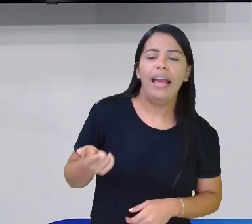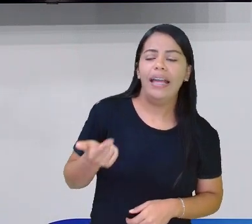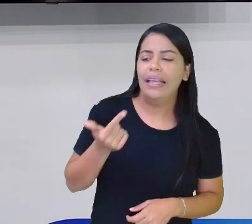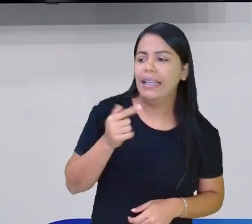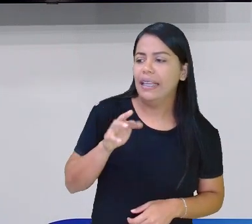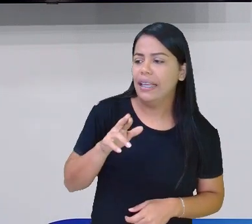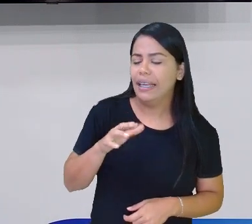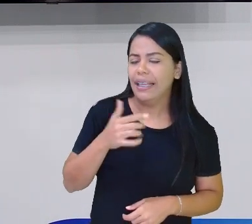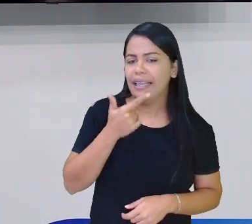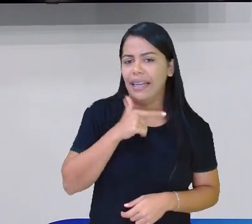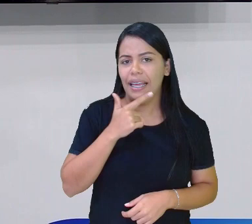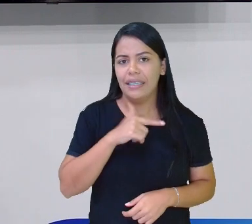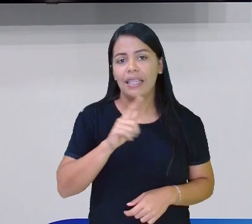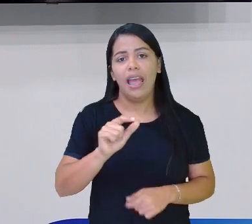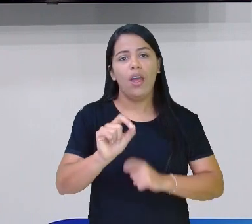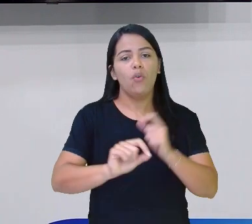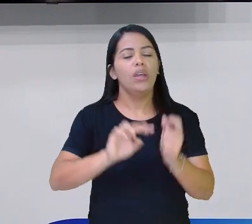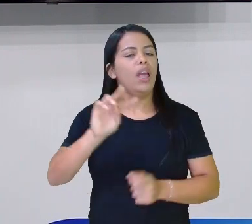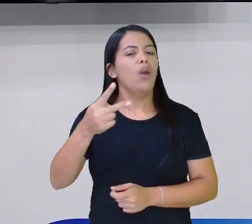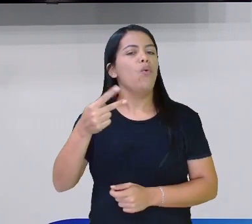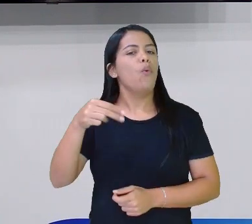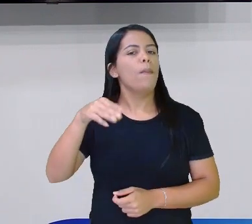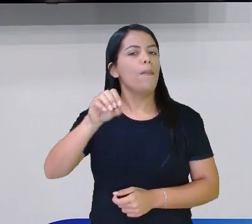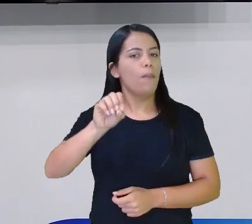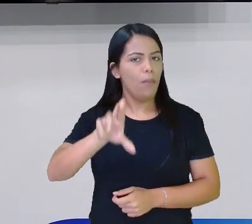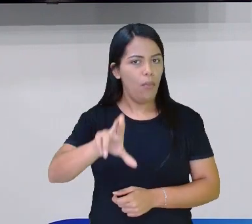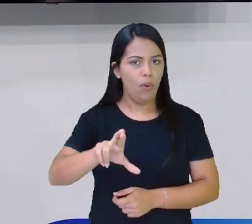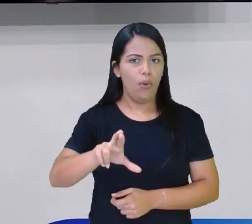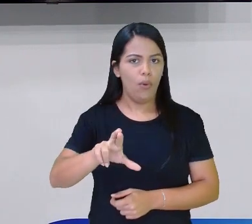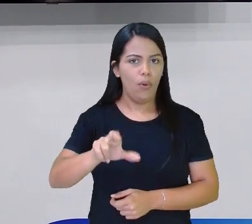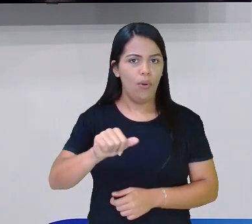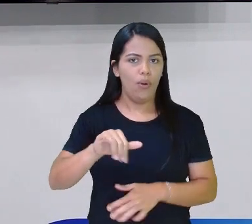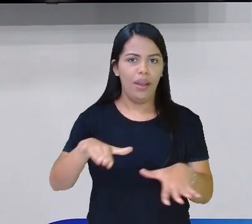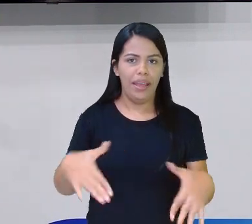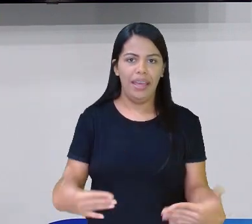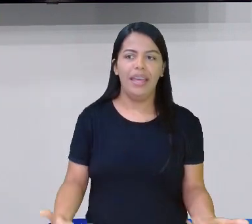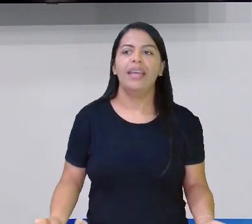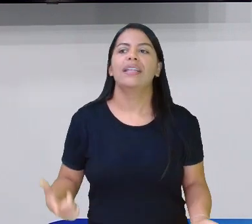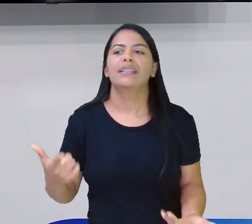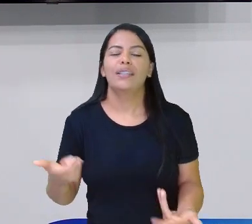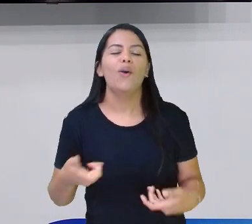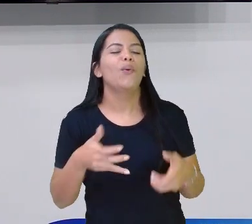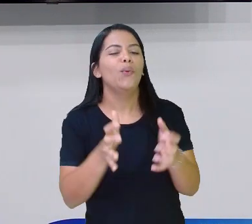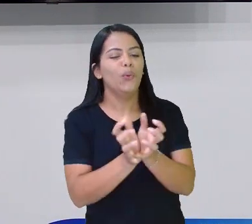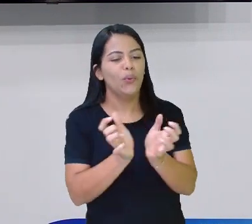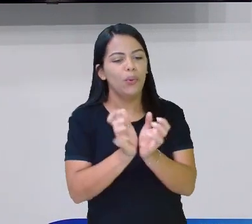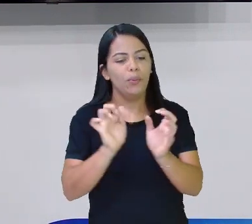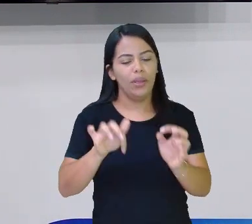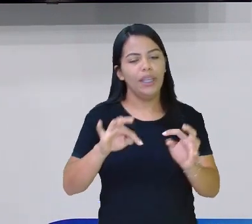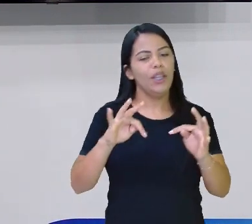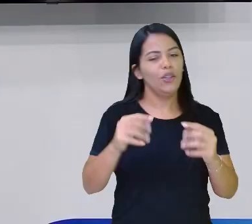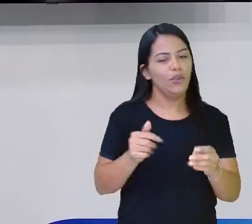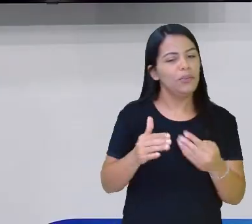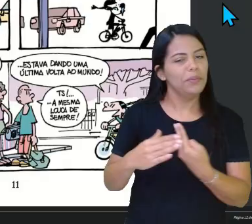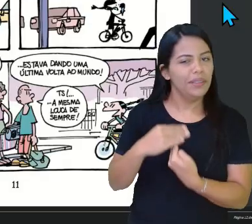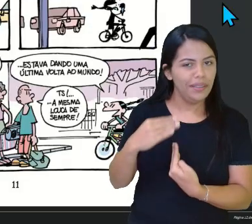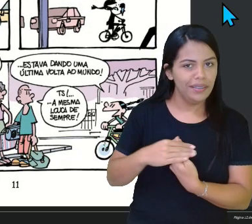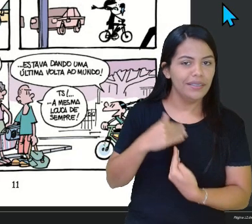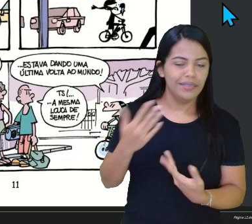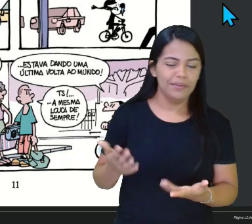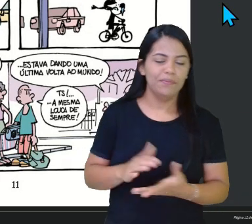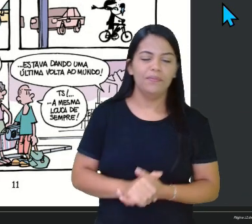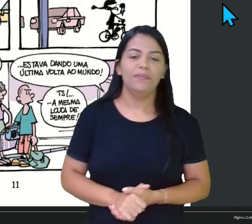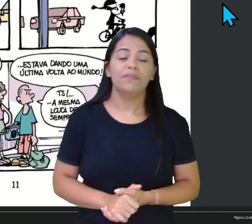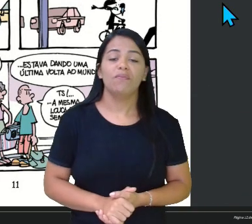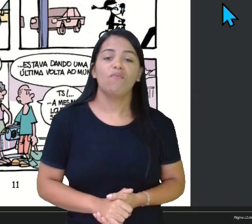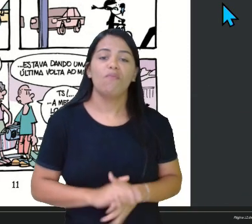nossa produção, sempre naquela força. Ele deu a dica, o professor Givaniso também, o humor da tirinha. A menina queria